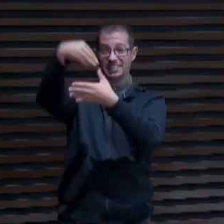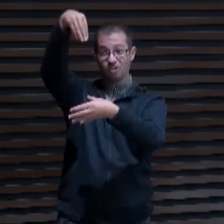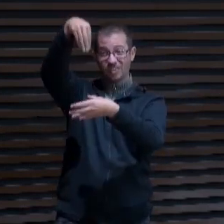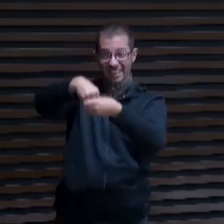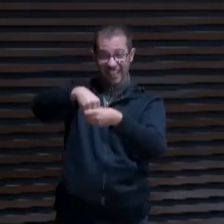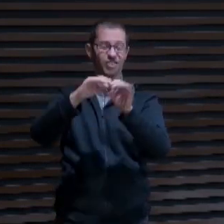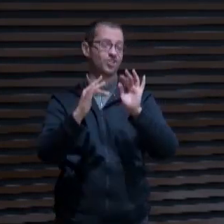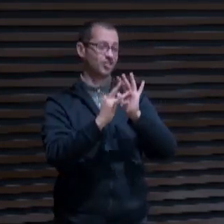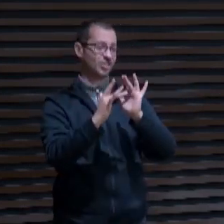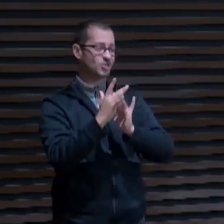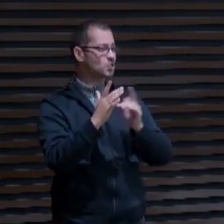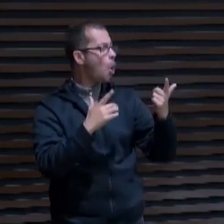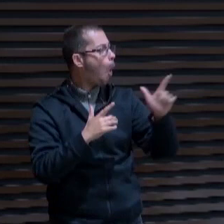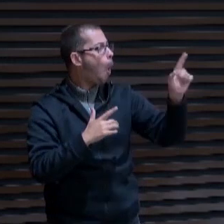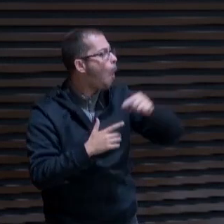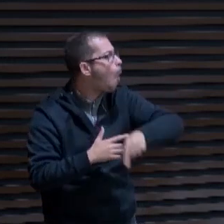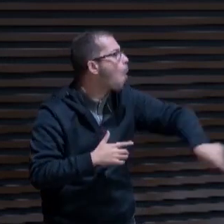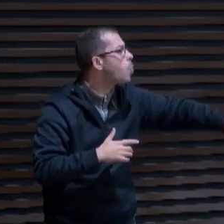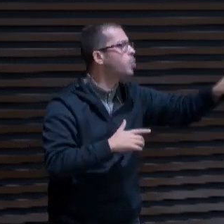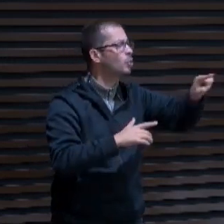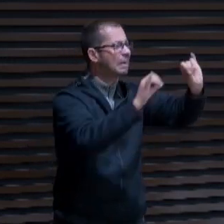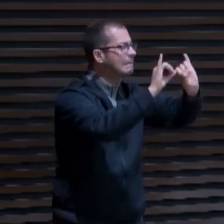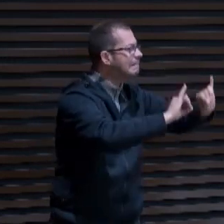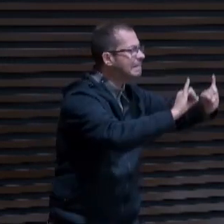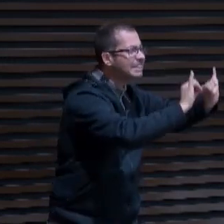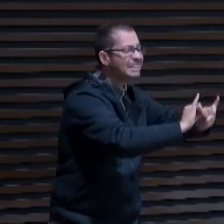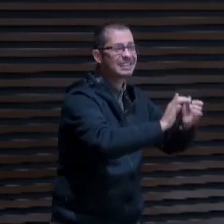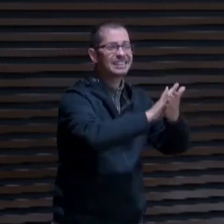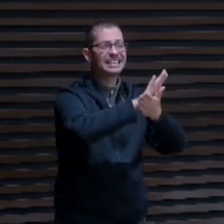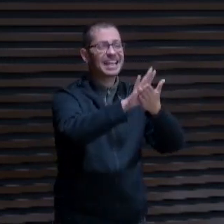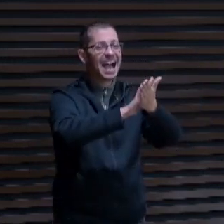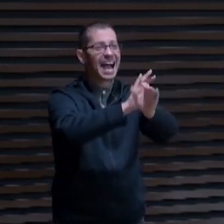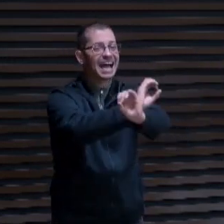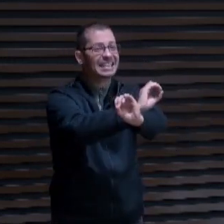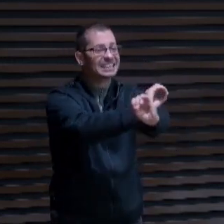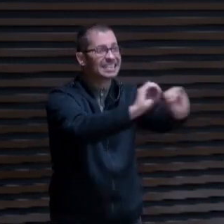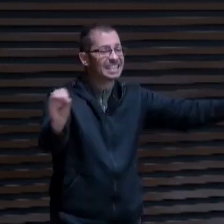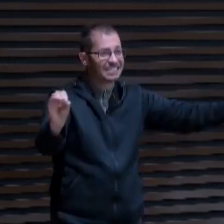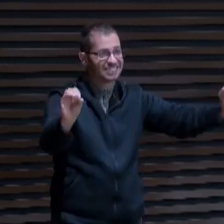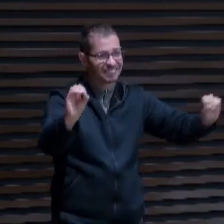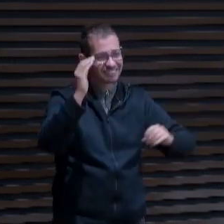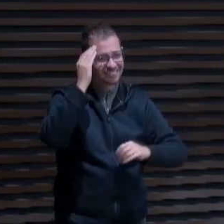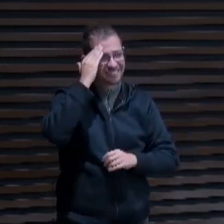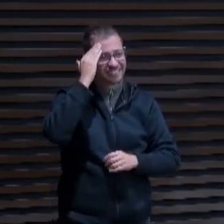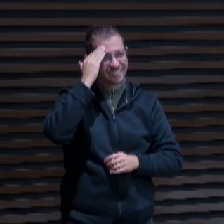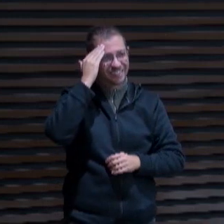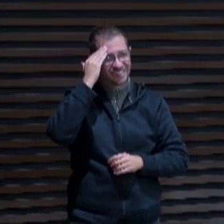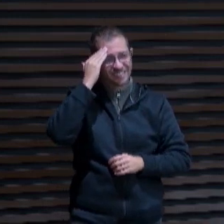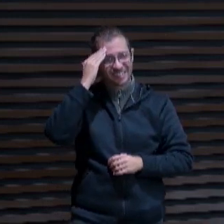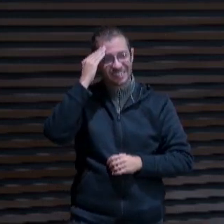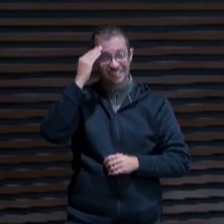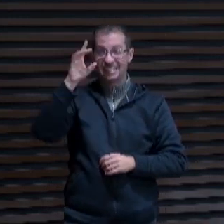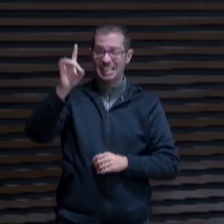salvação, realizei-a e a fiz ouvir. Deus estranho não houve entre vós. Ele está falando desse povo